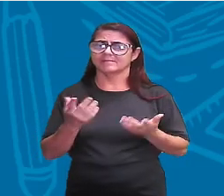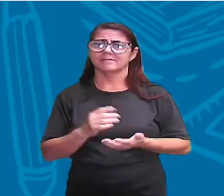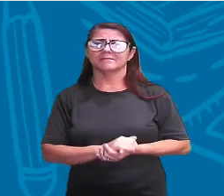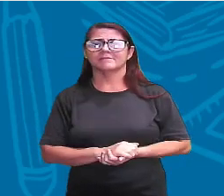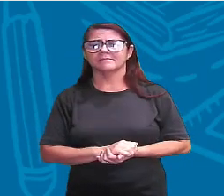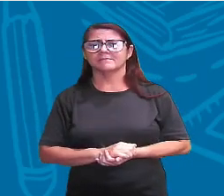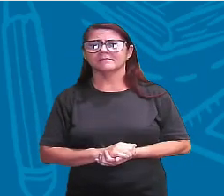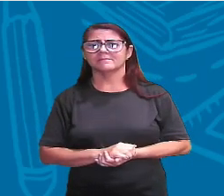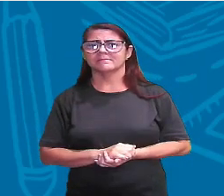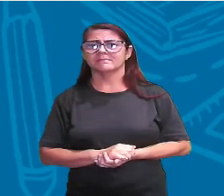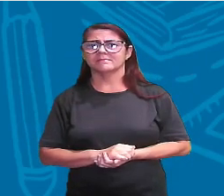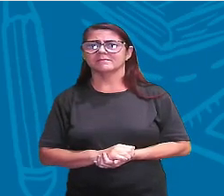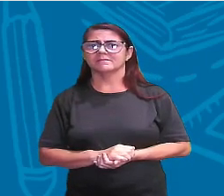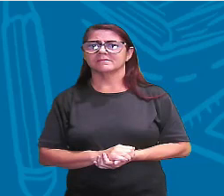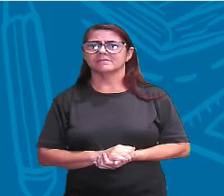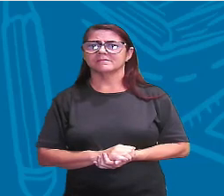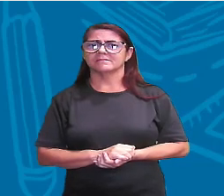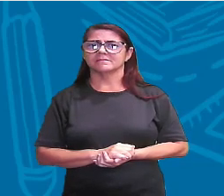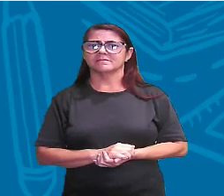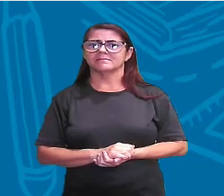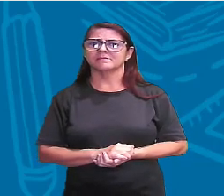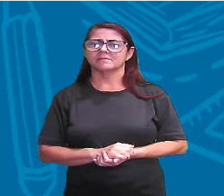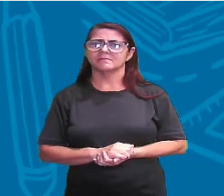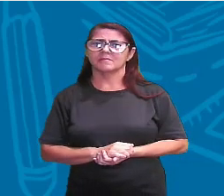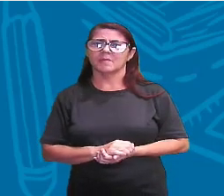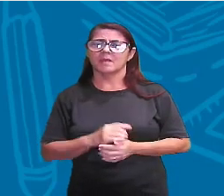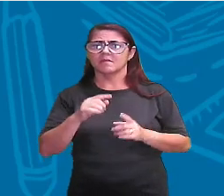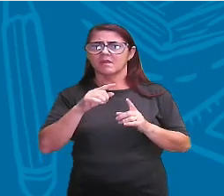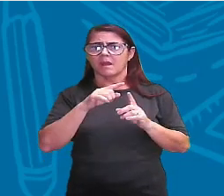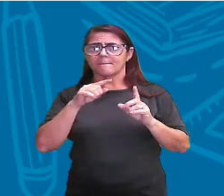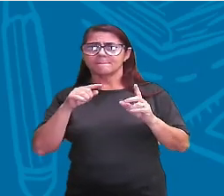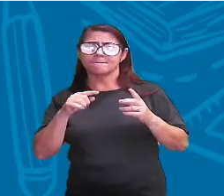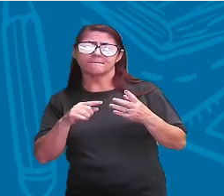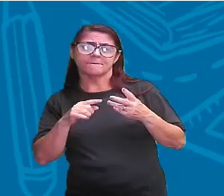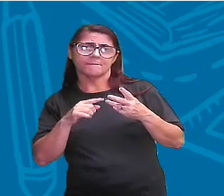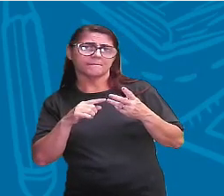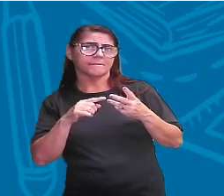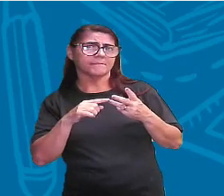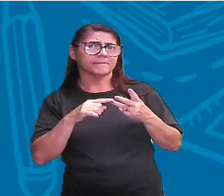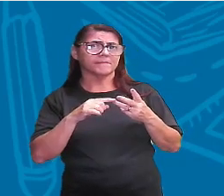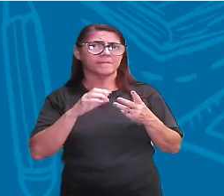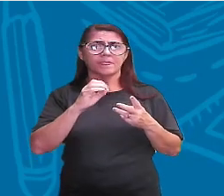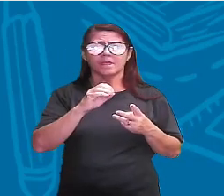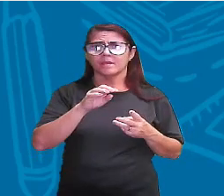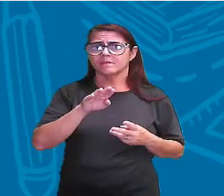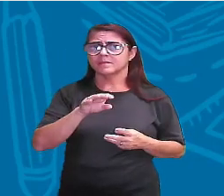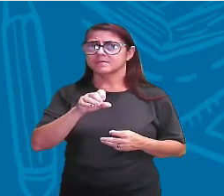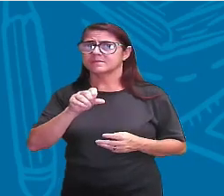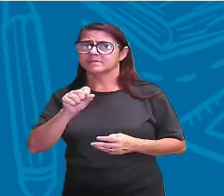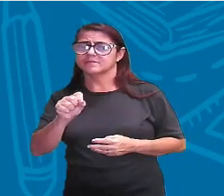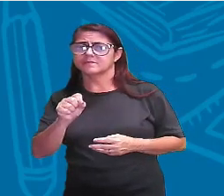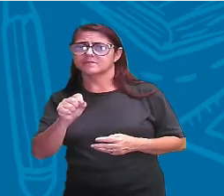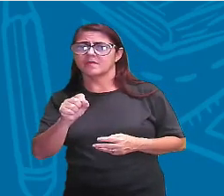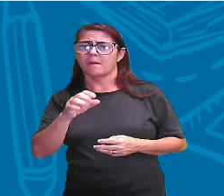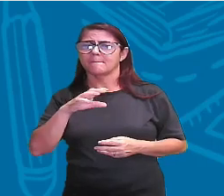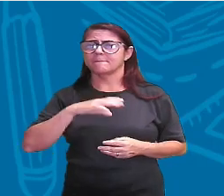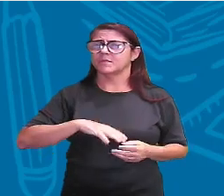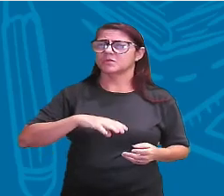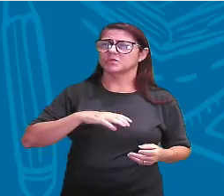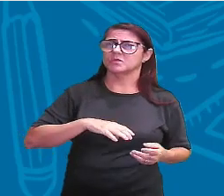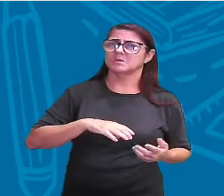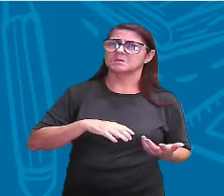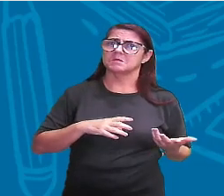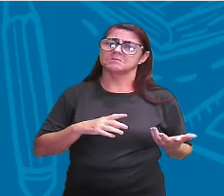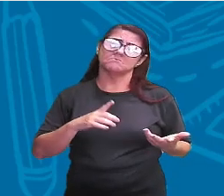em inglês. Certinho, gente? E aí, abaixo a gente tem essa observação. Em português, na maioria dos